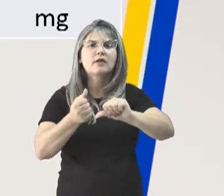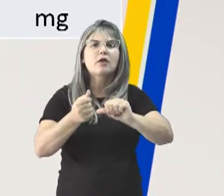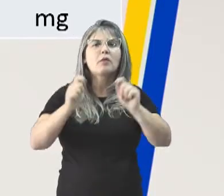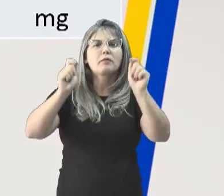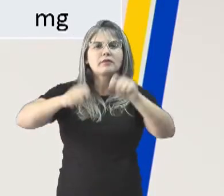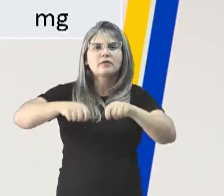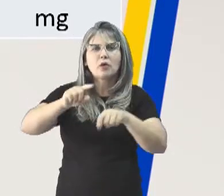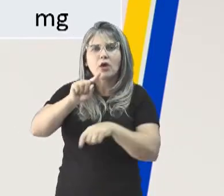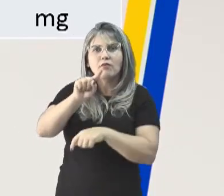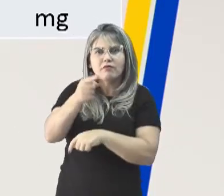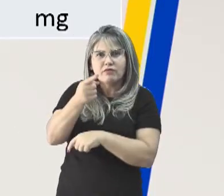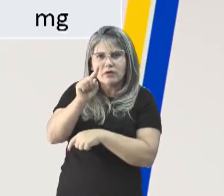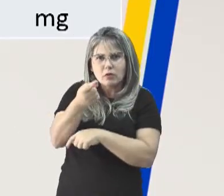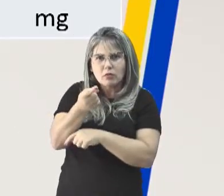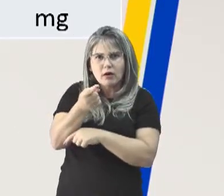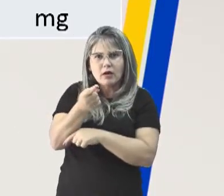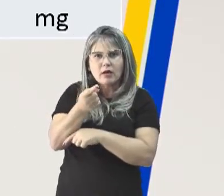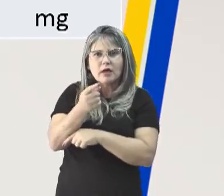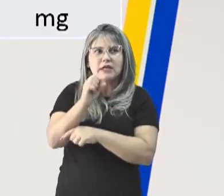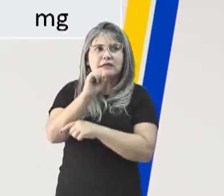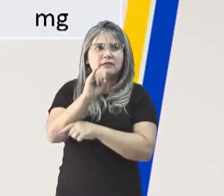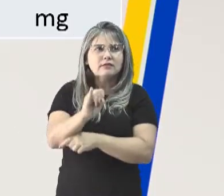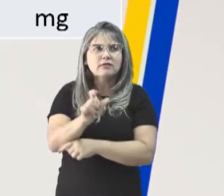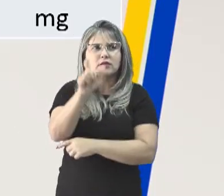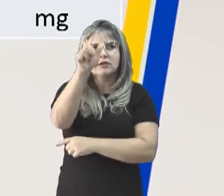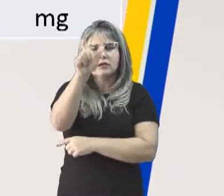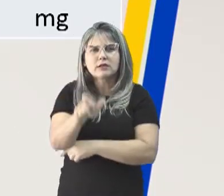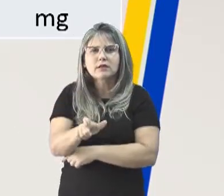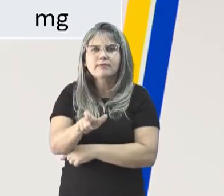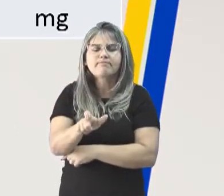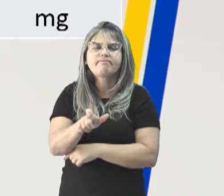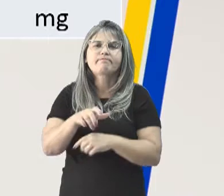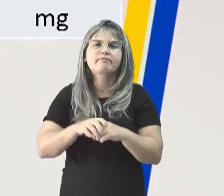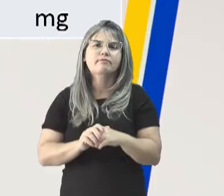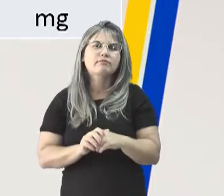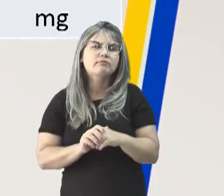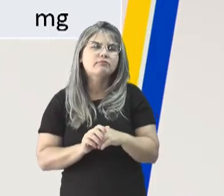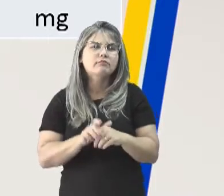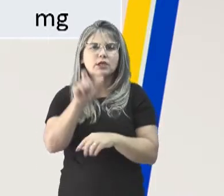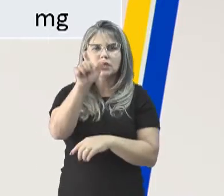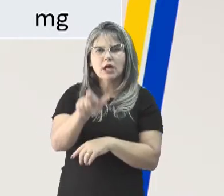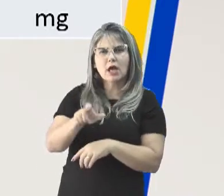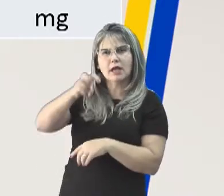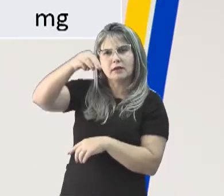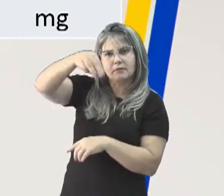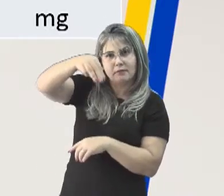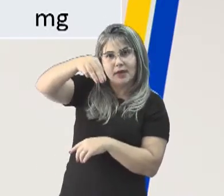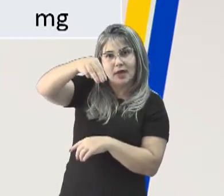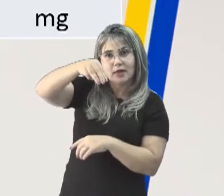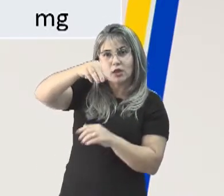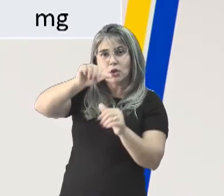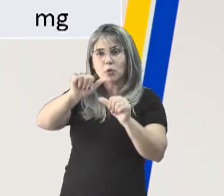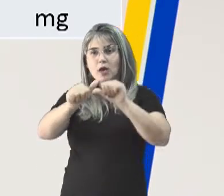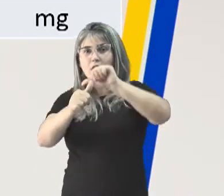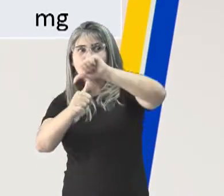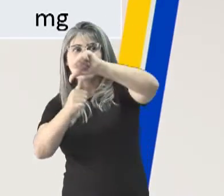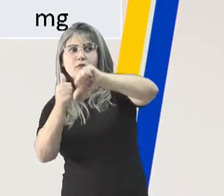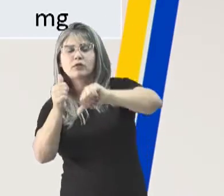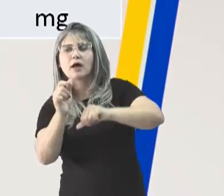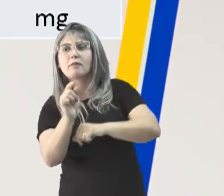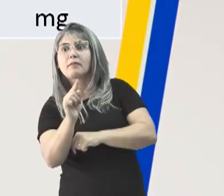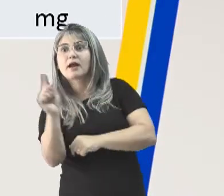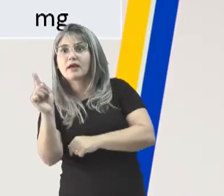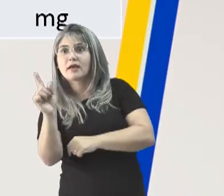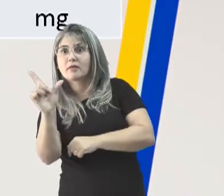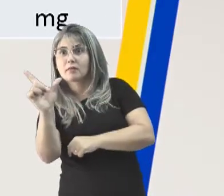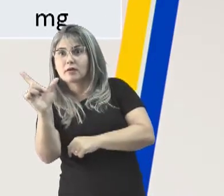você quer transformar para um múltiplo ou qualquer outra unidade que esteja à esquerda, a vírgula se